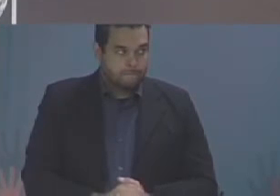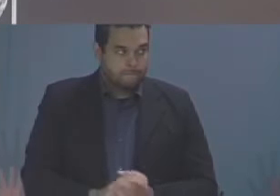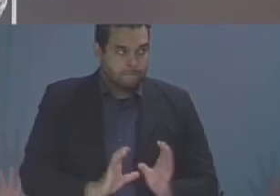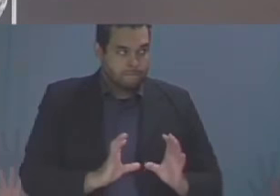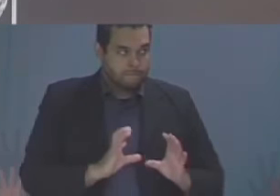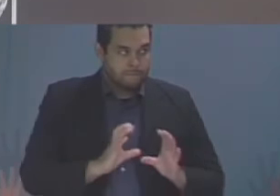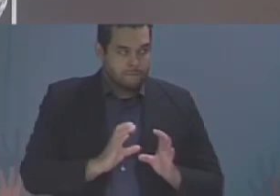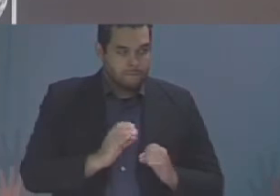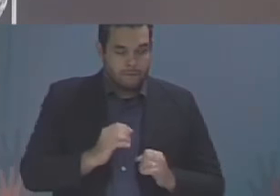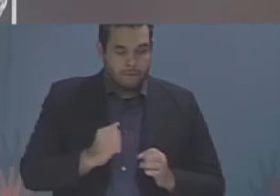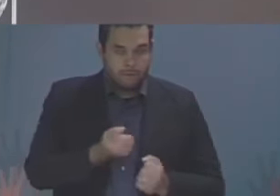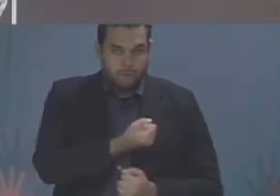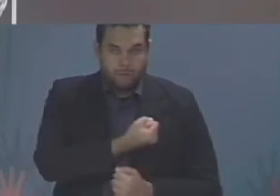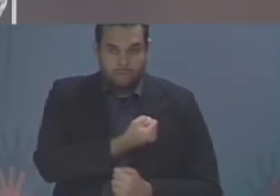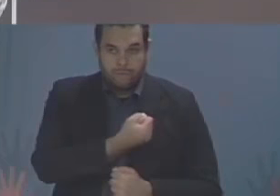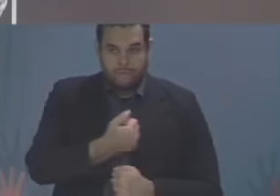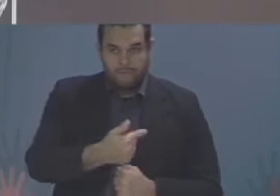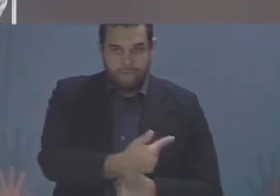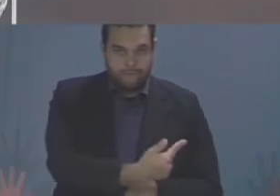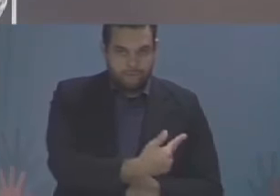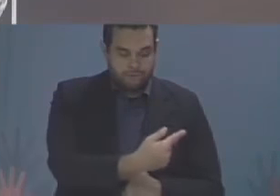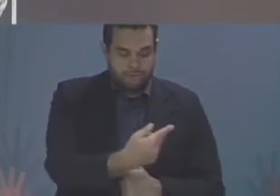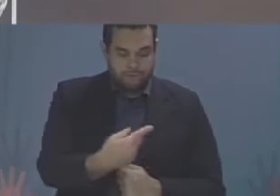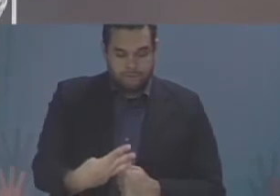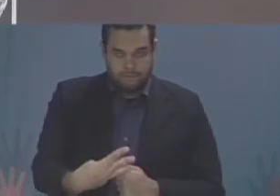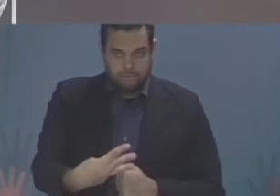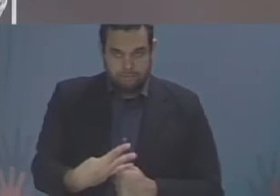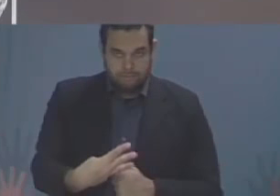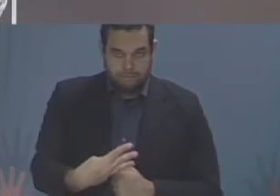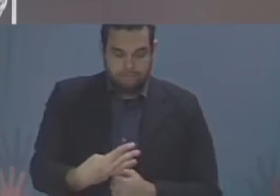Candidatos número 23. Candidato 23.